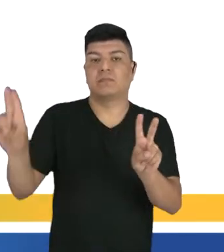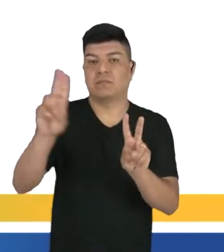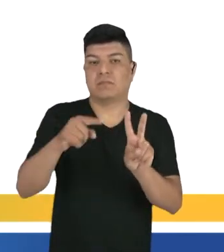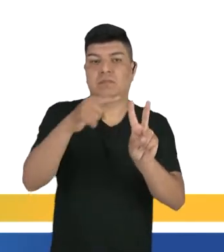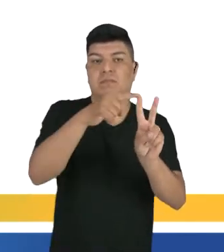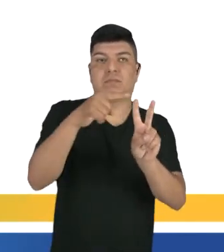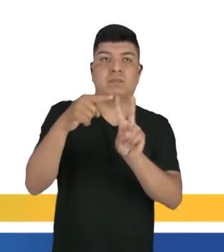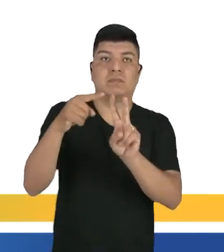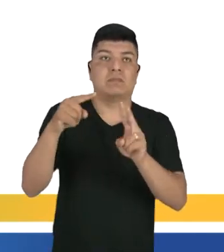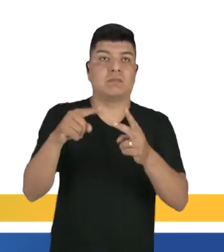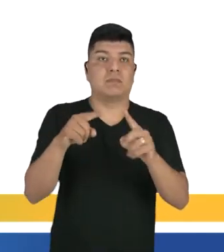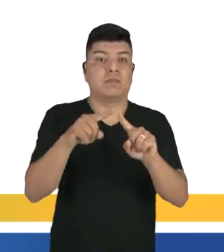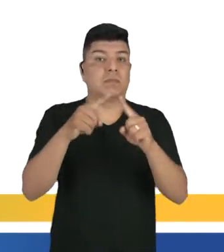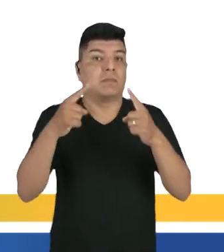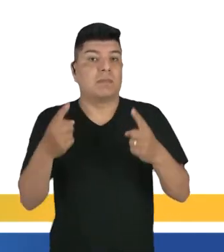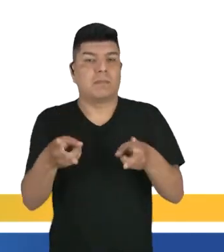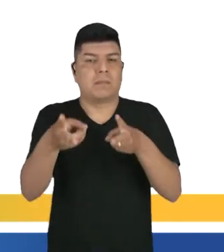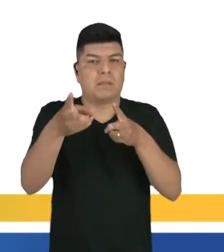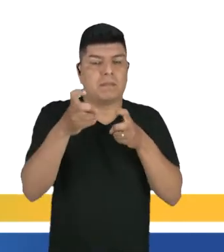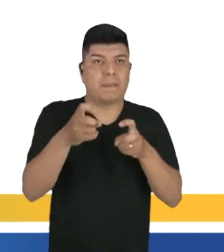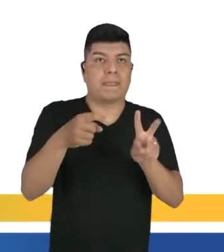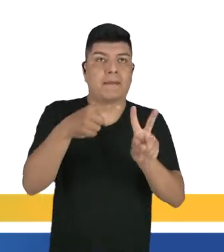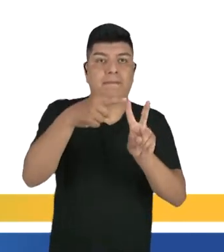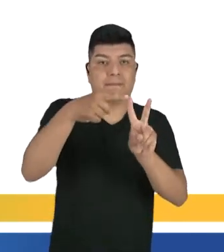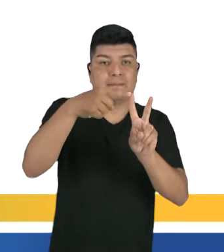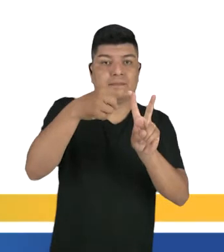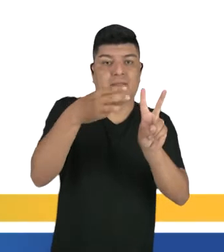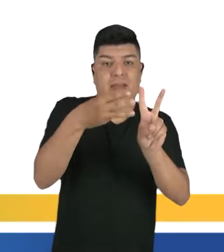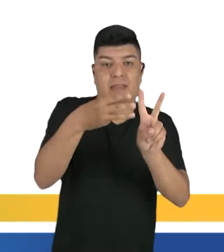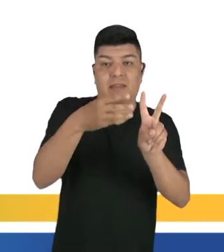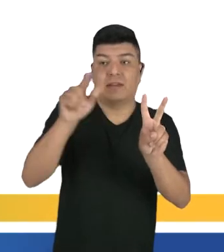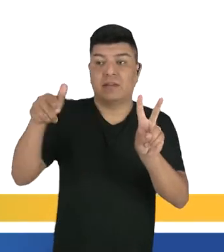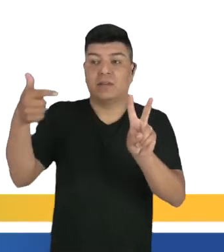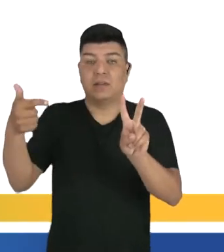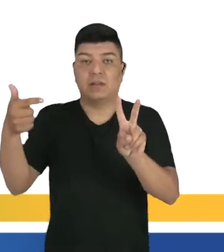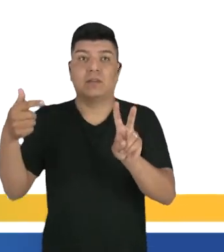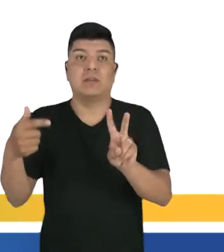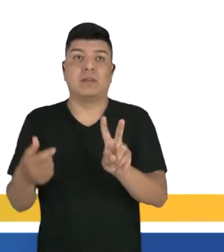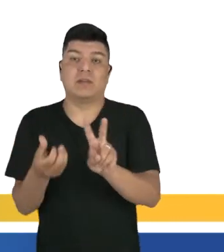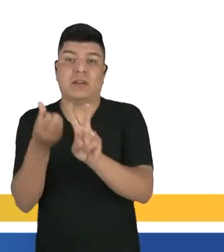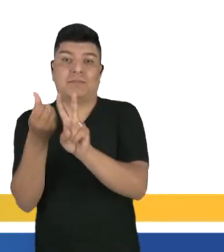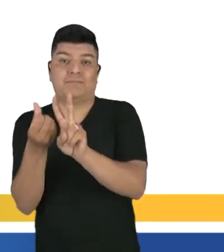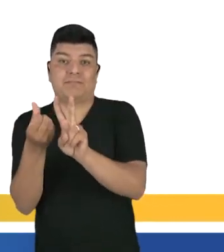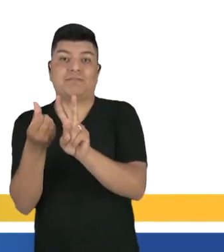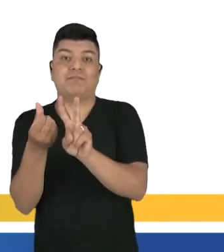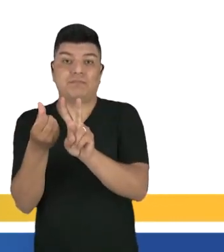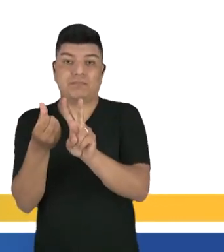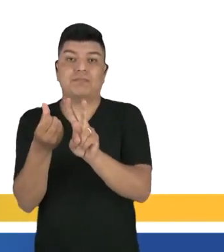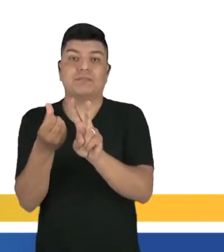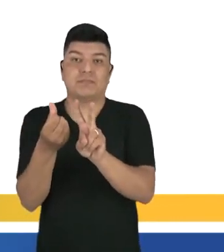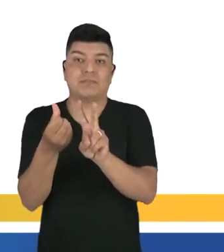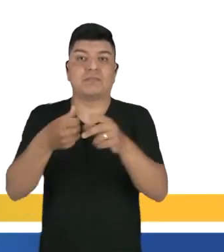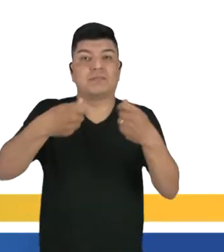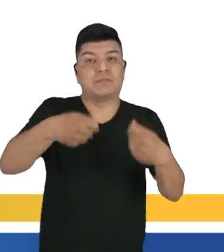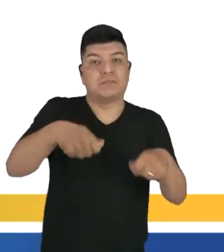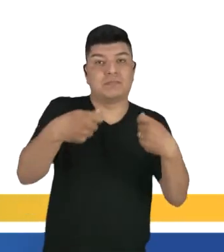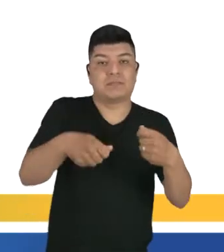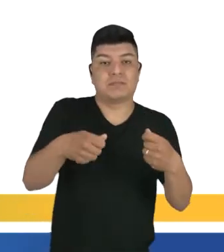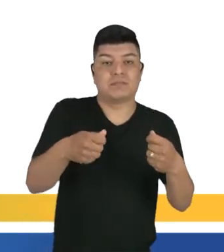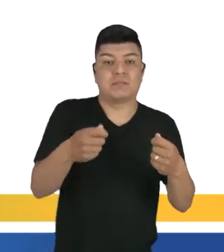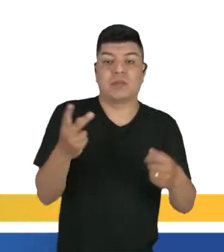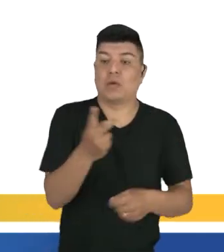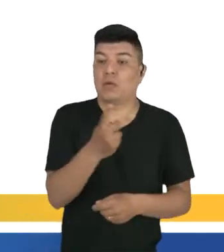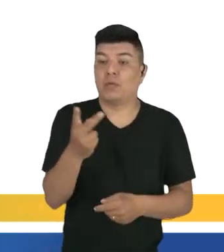raízes quadradas. Mas perceba que no primeiro o radicando é 3 e no segundo o radicando é 6. Eles precisam ter